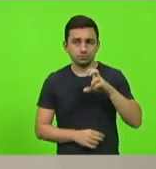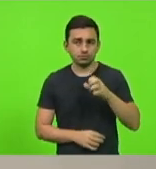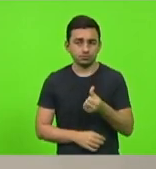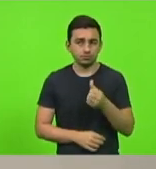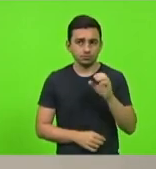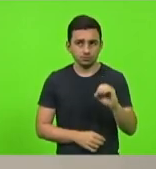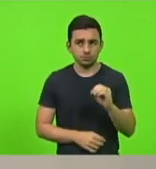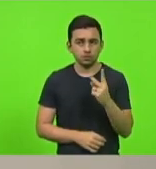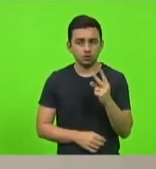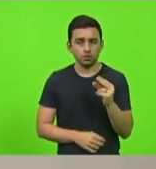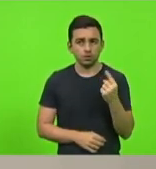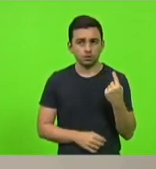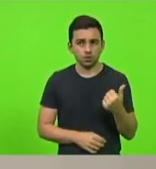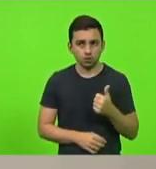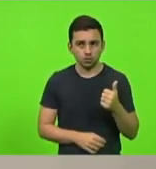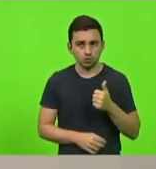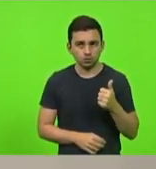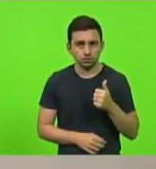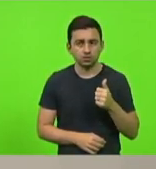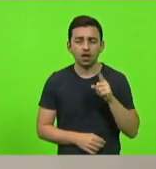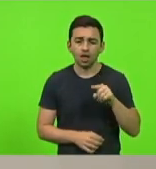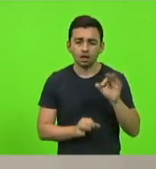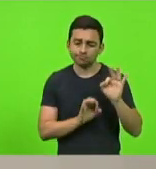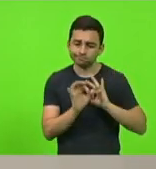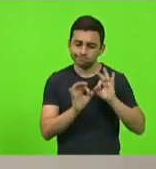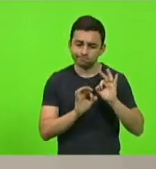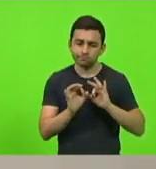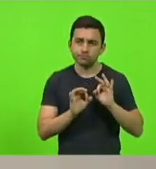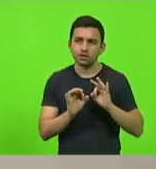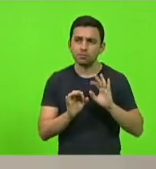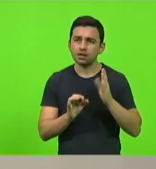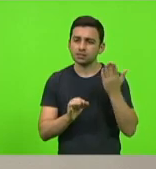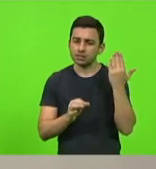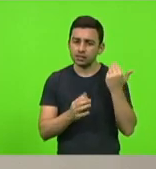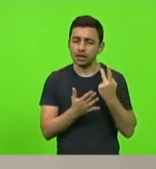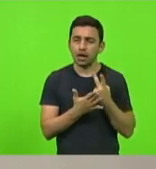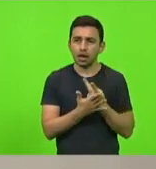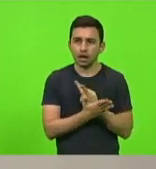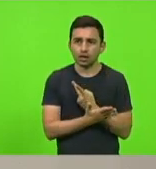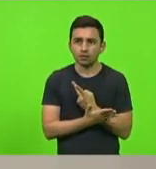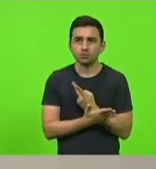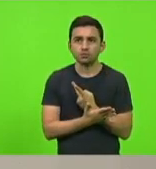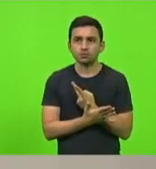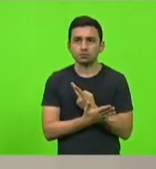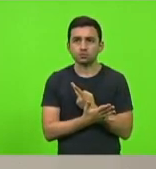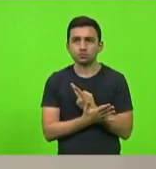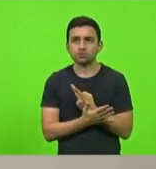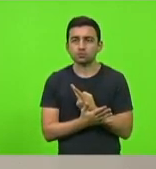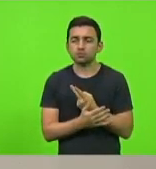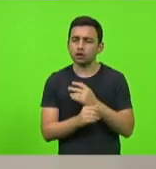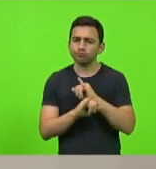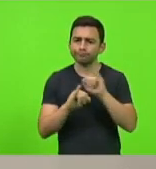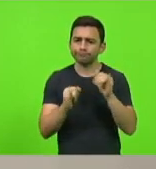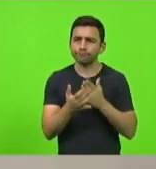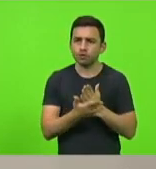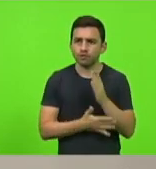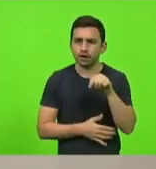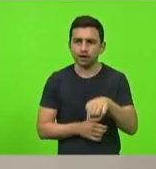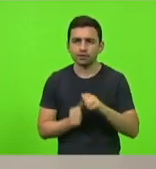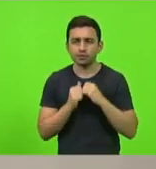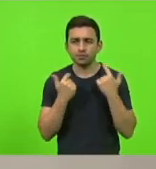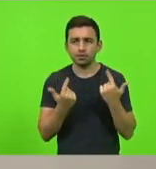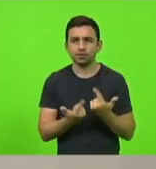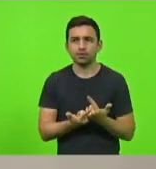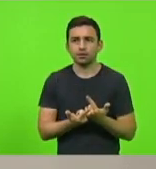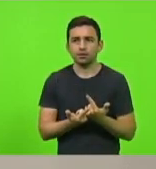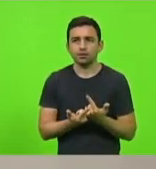2011, e visa buscar a correção a uma distorção proferida no passado e aprovada por esta Casa.